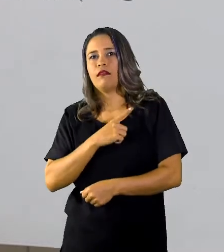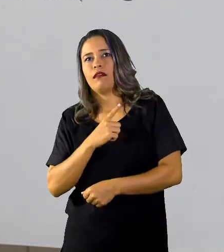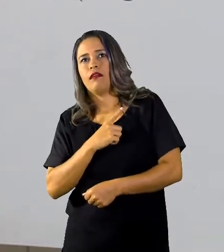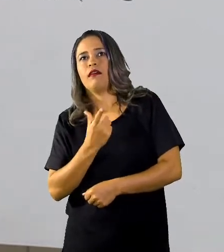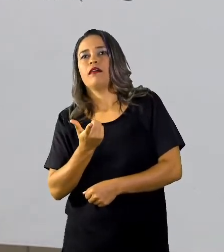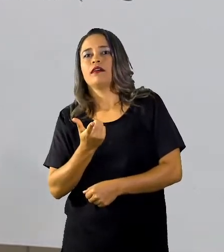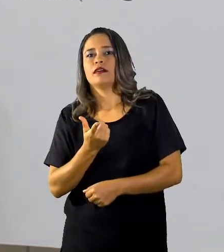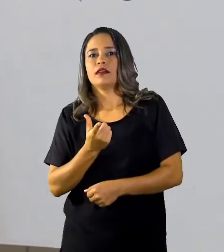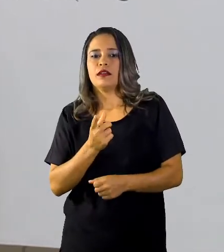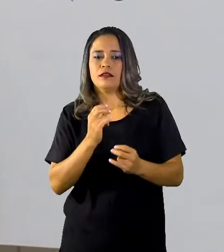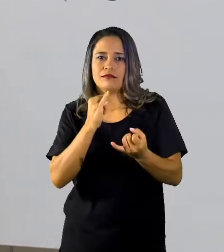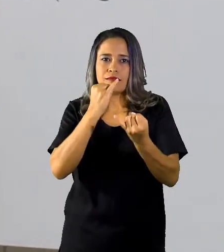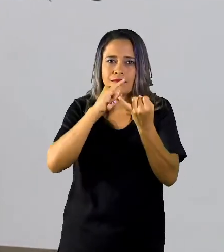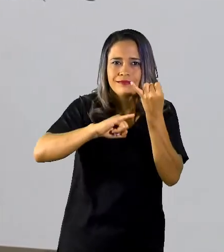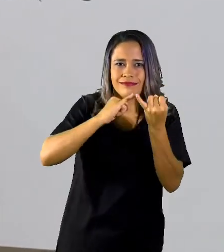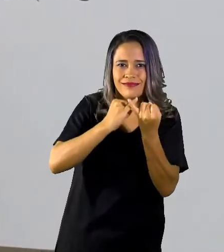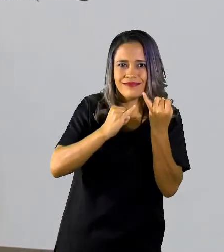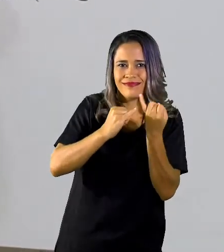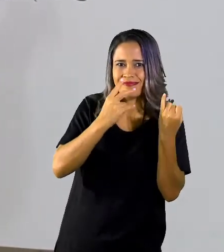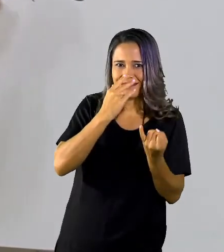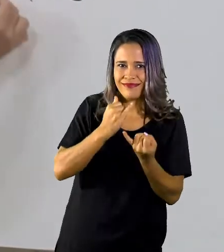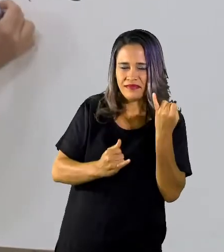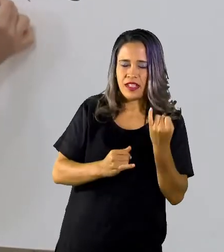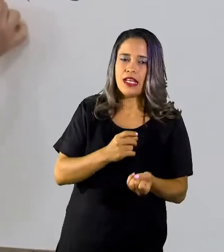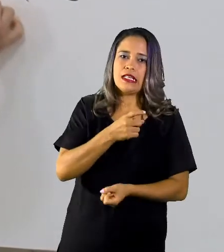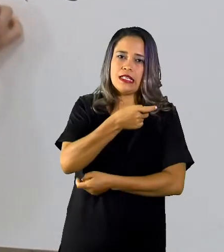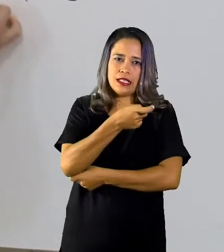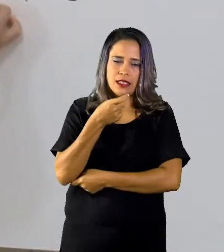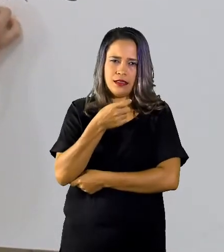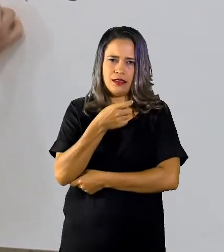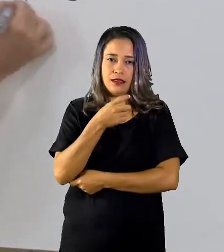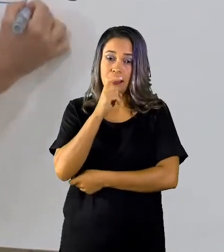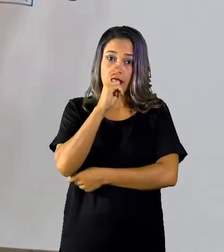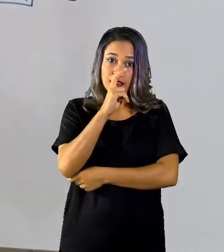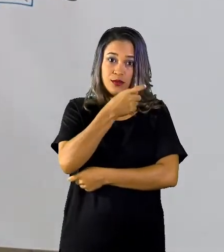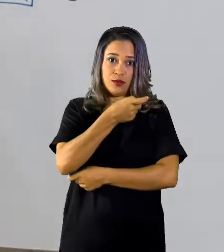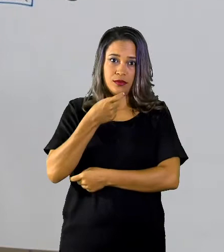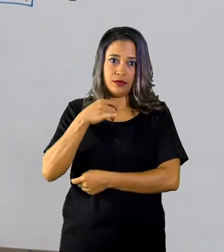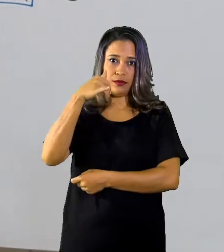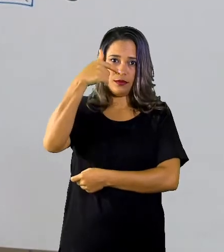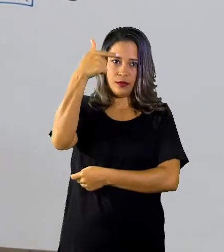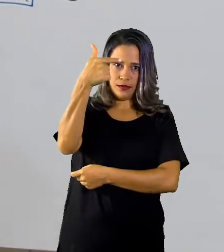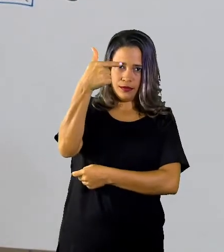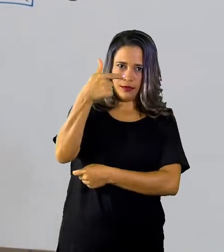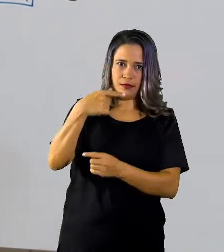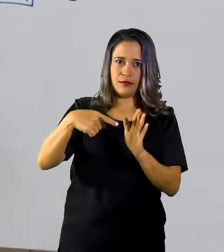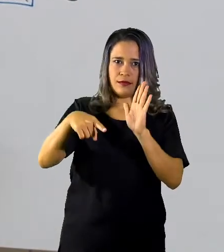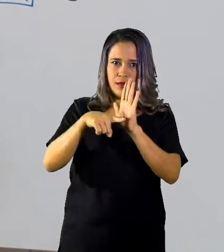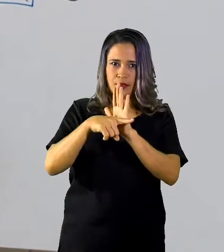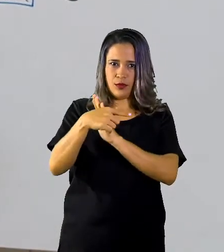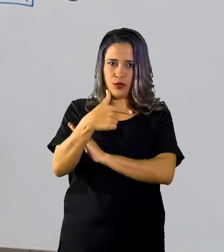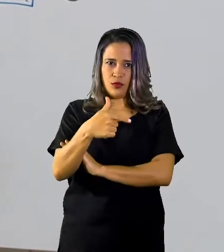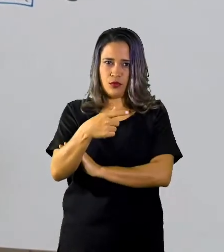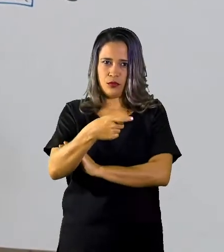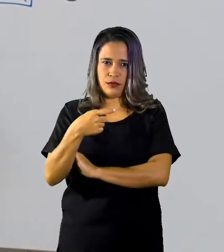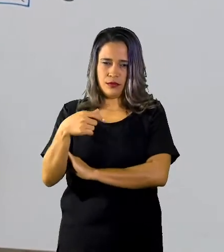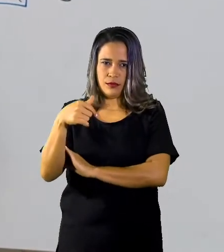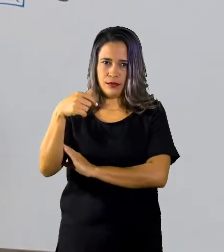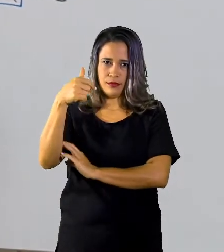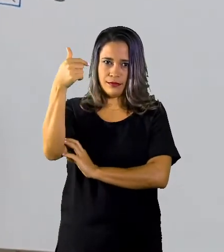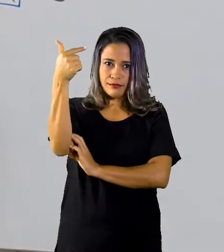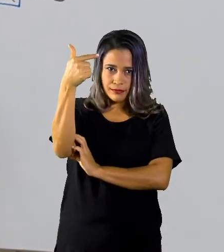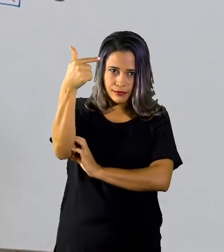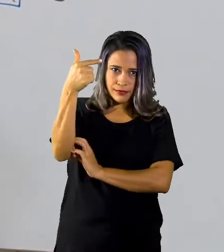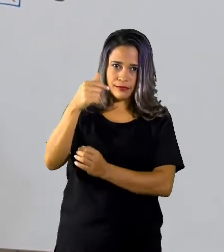termos semelhantes. Então, vai ser 5x ao quadrado com menos 2x ao quadrado, tá? Uma outra